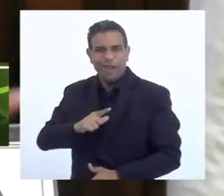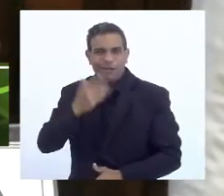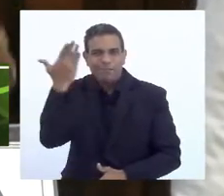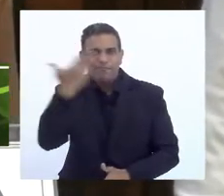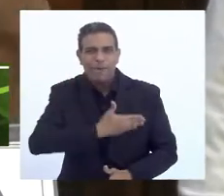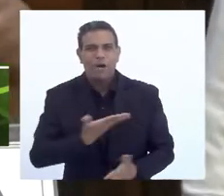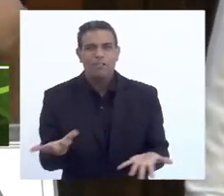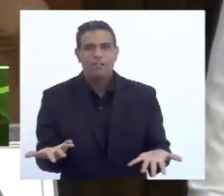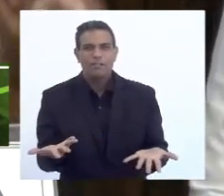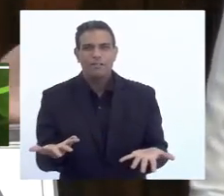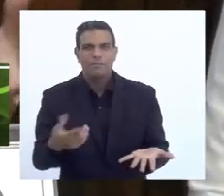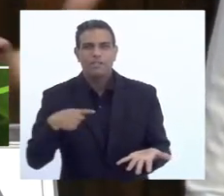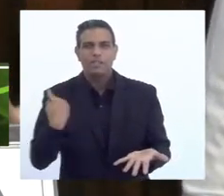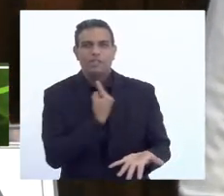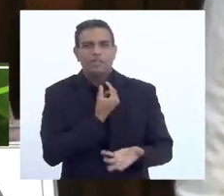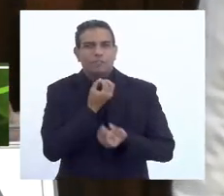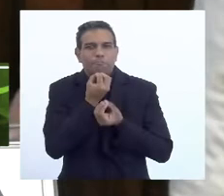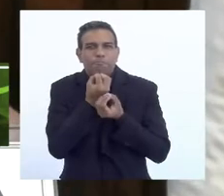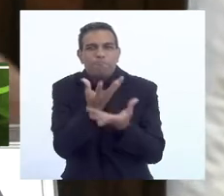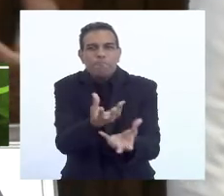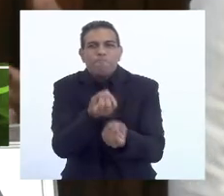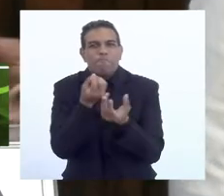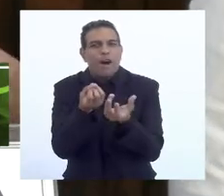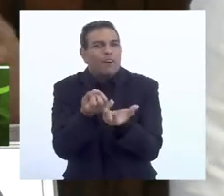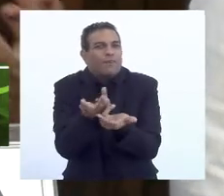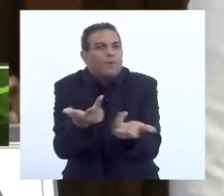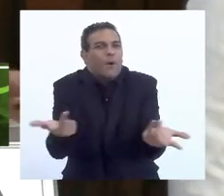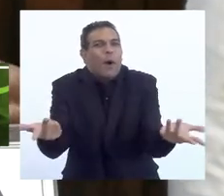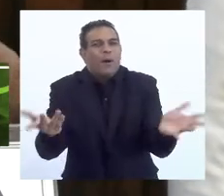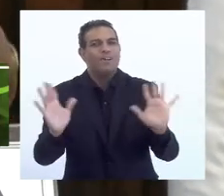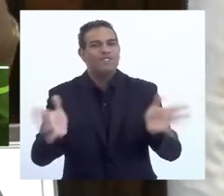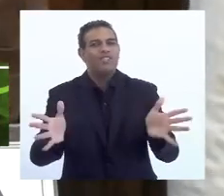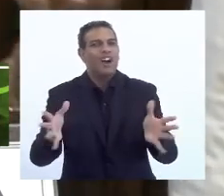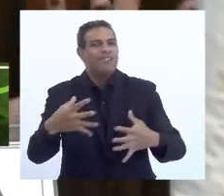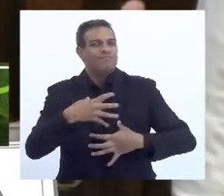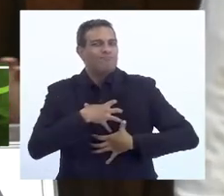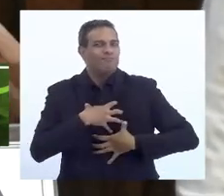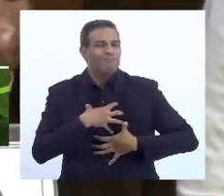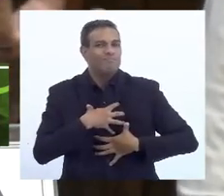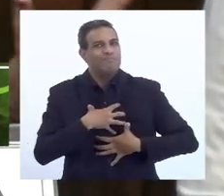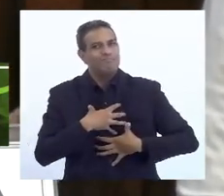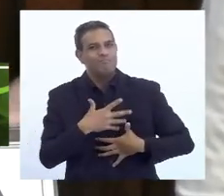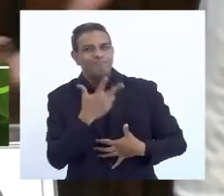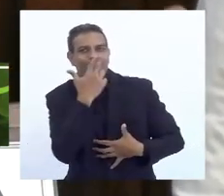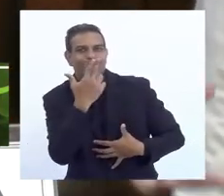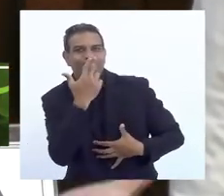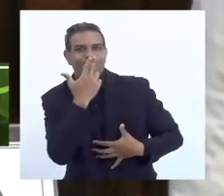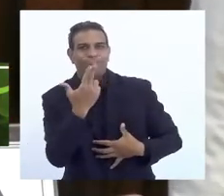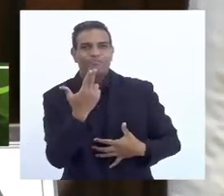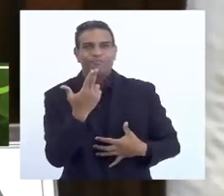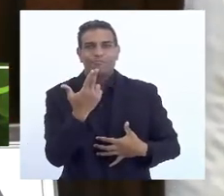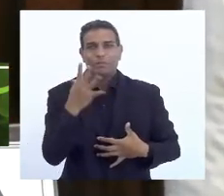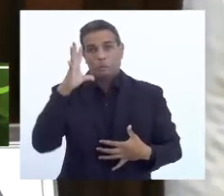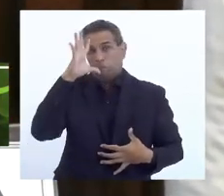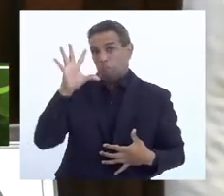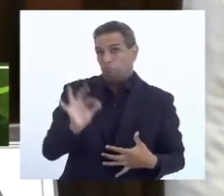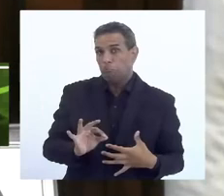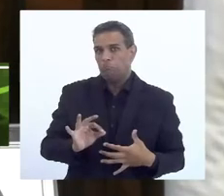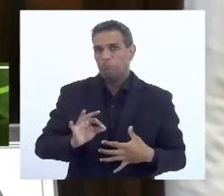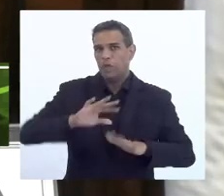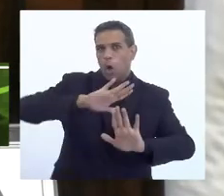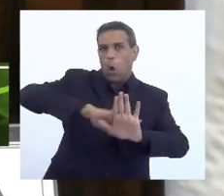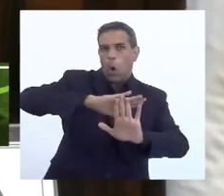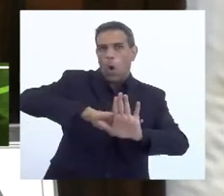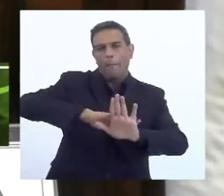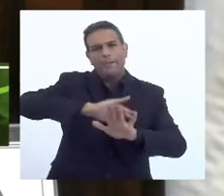agora que eu não tenho mandato, gente, eu falo as coisas com uma naturalidade, né? Posso dizer assim, que talvez seja uma incompreensão política, eu acho